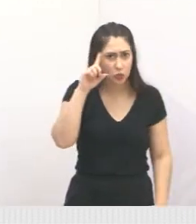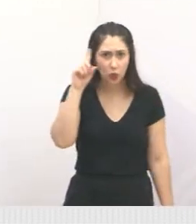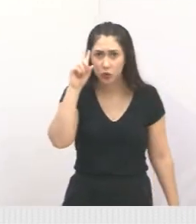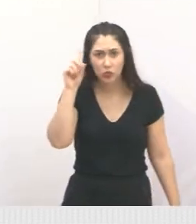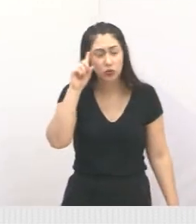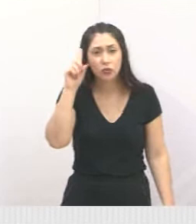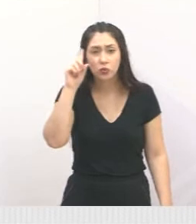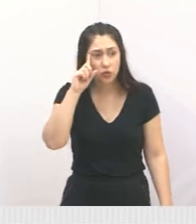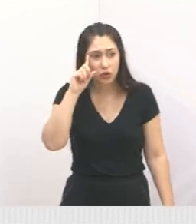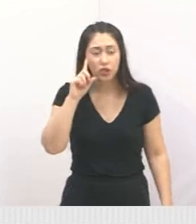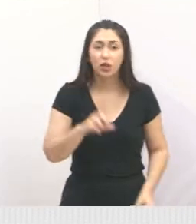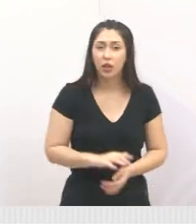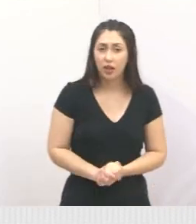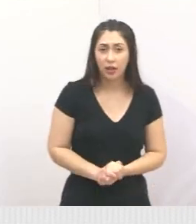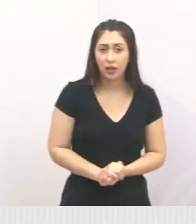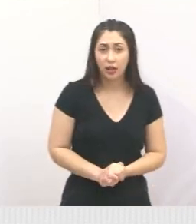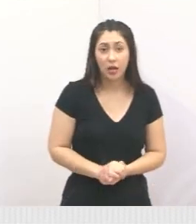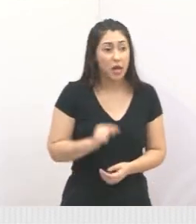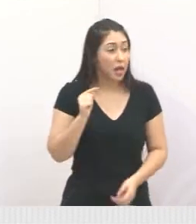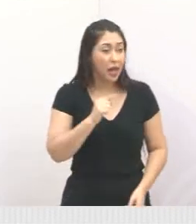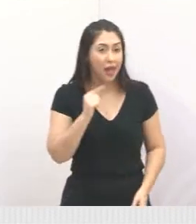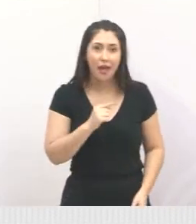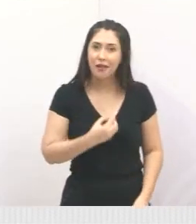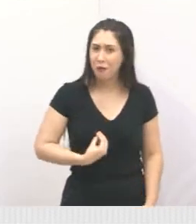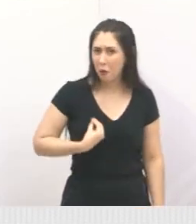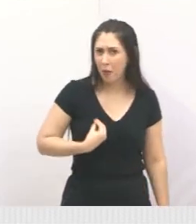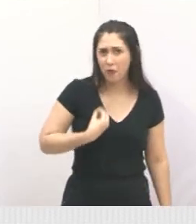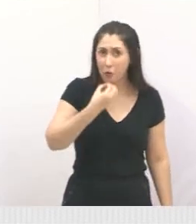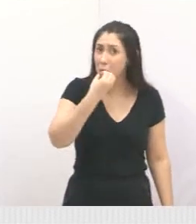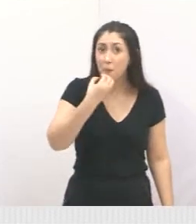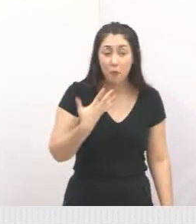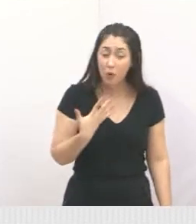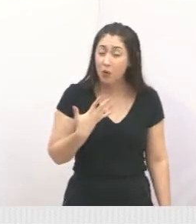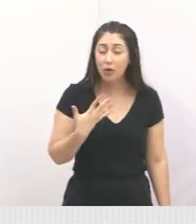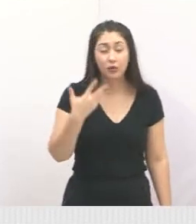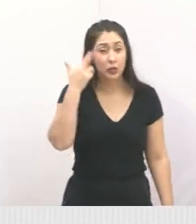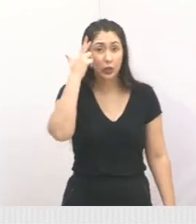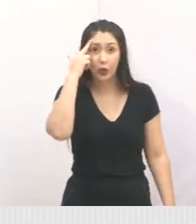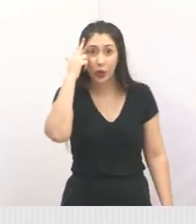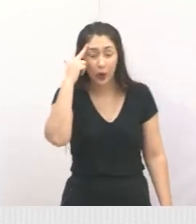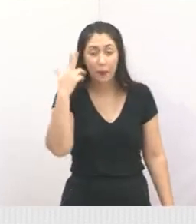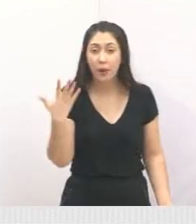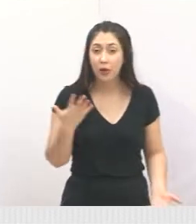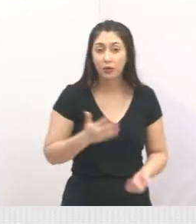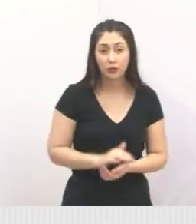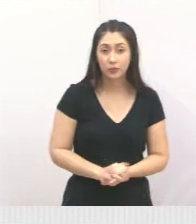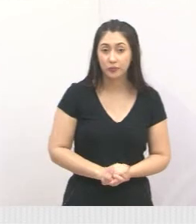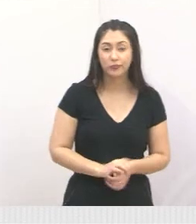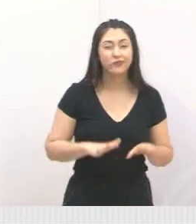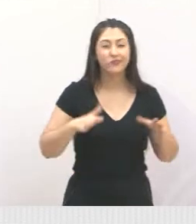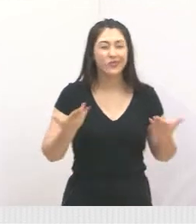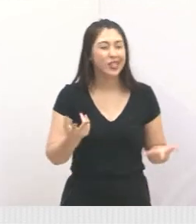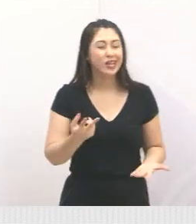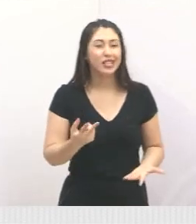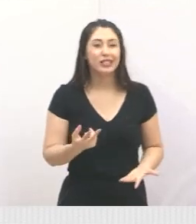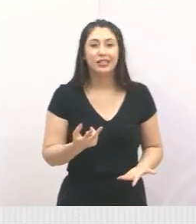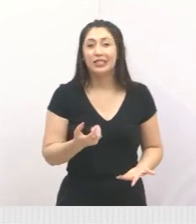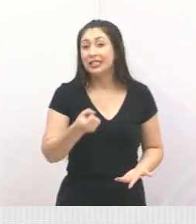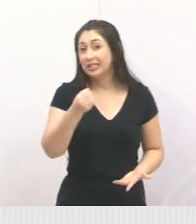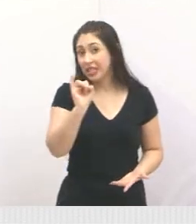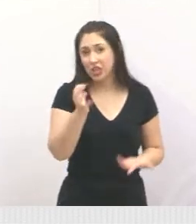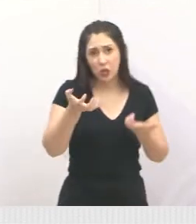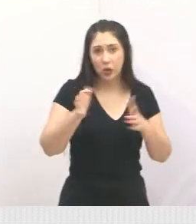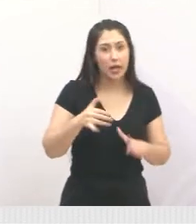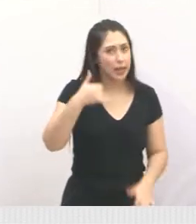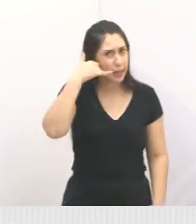que fazem, quem gosta do seu animal, ele tem perfeitamente o animal pitbull dentro de casa. Tá? Então, não tem animal. Não me